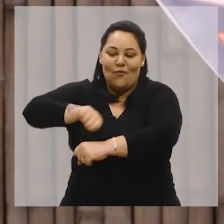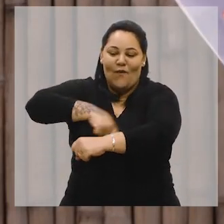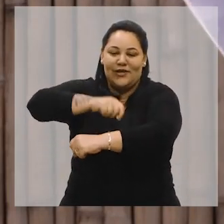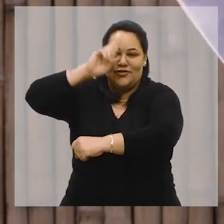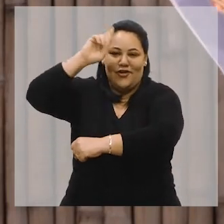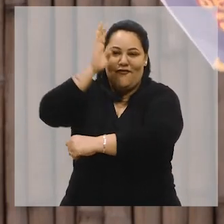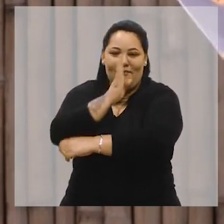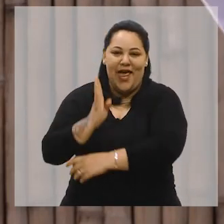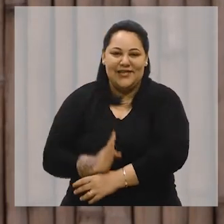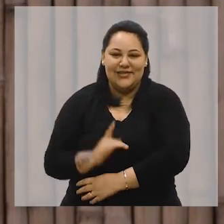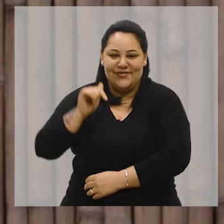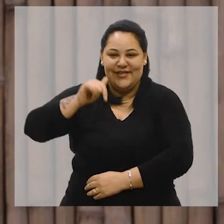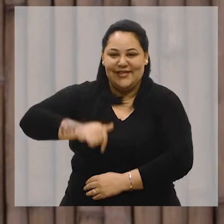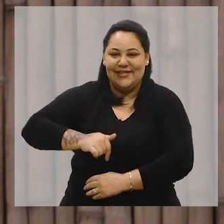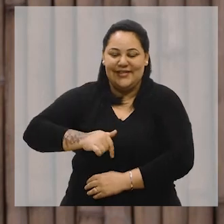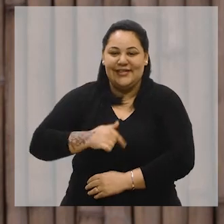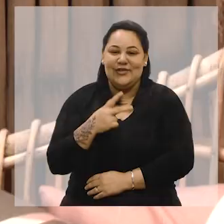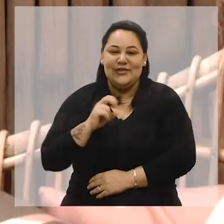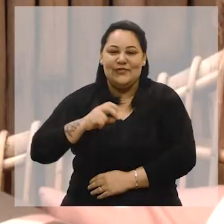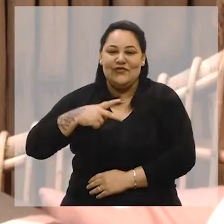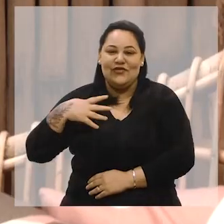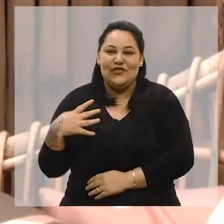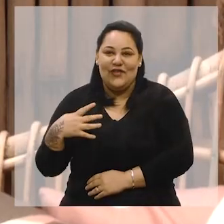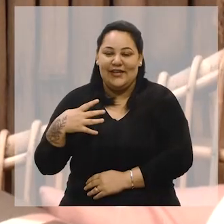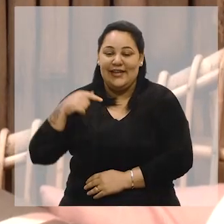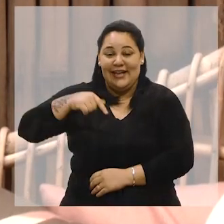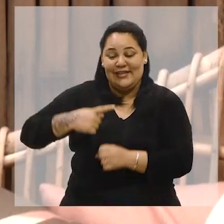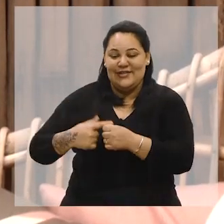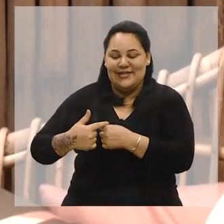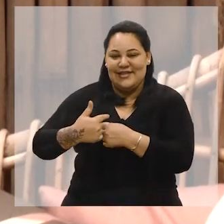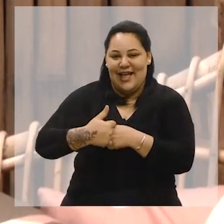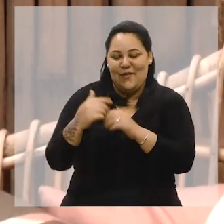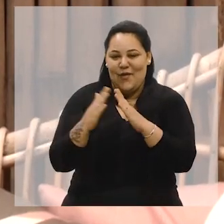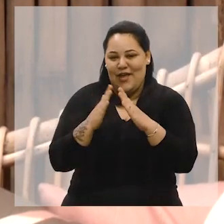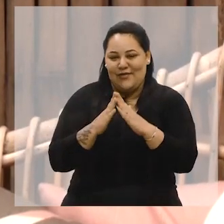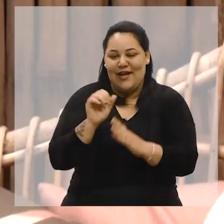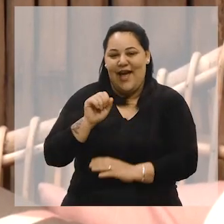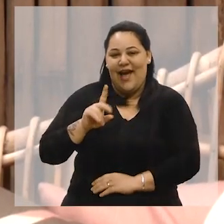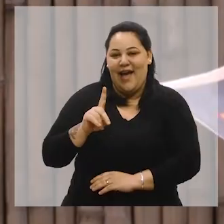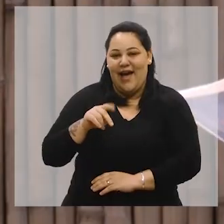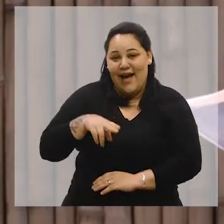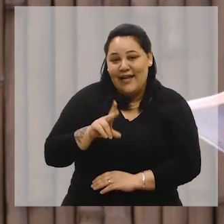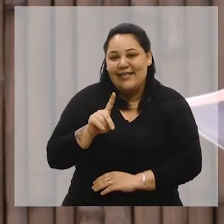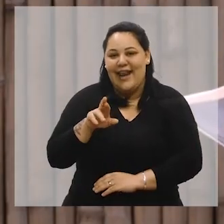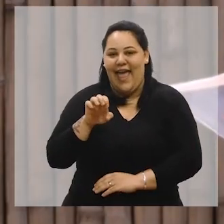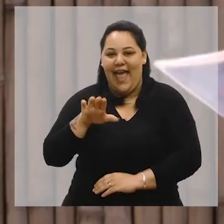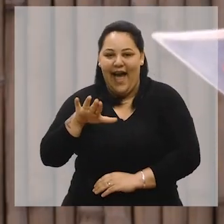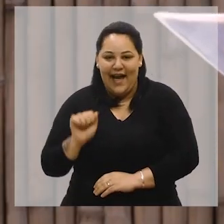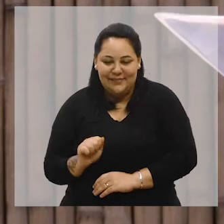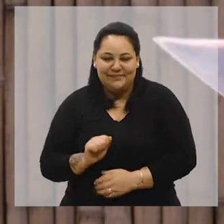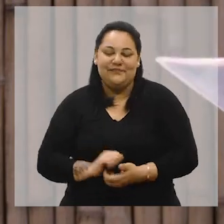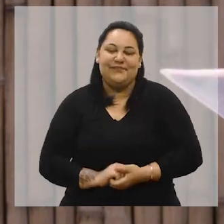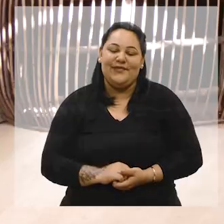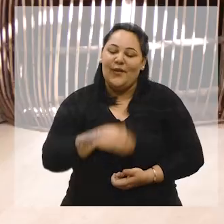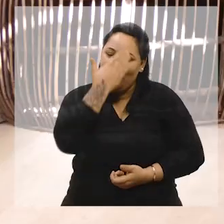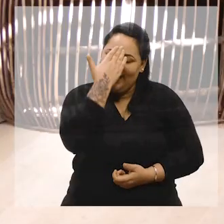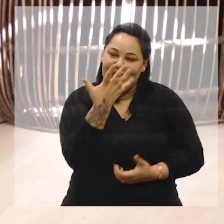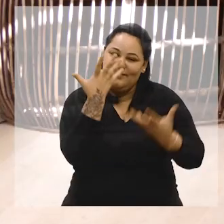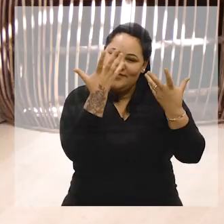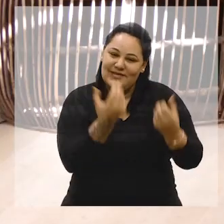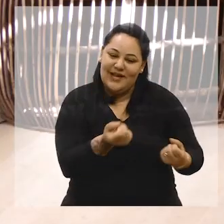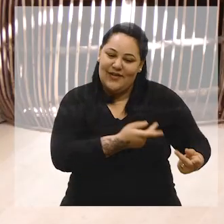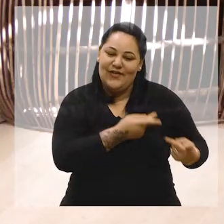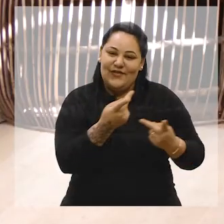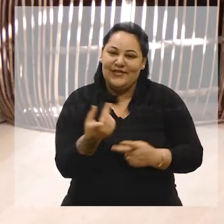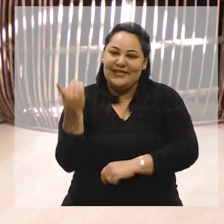nossa cidade, né, moradora, Andréia Calpe Ruviaro. Meninas, obrigada por terem aceito nosso convite, estarem aqui nesse